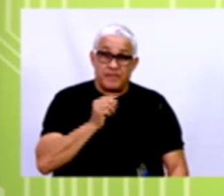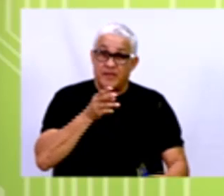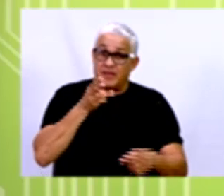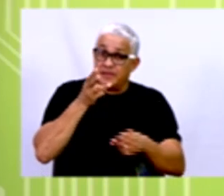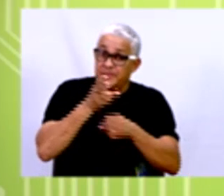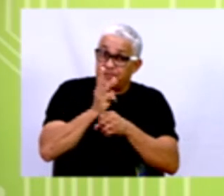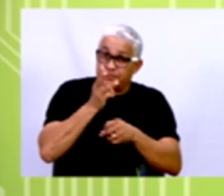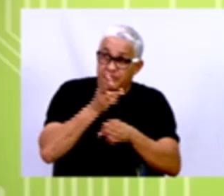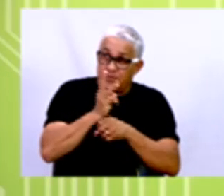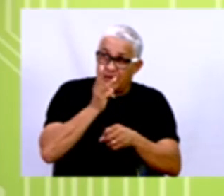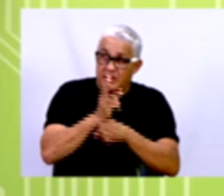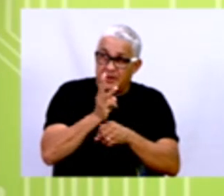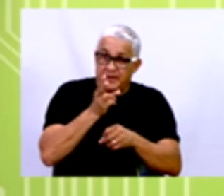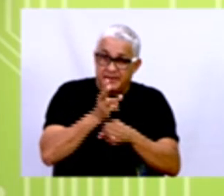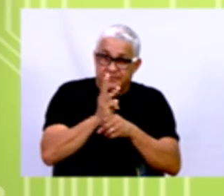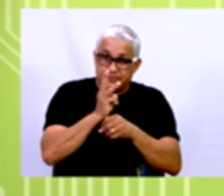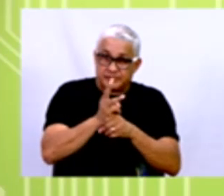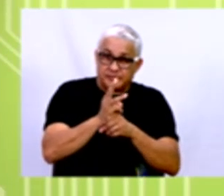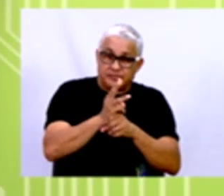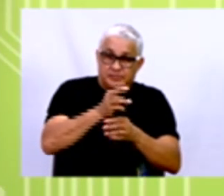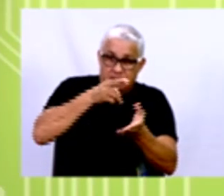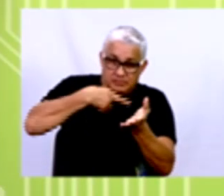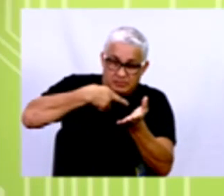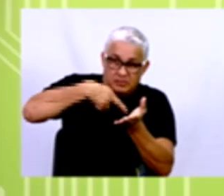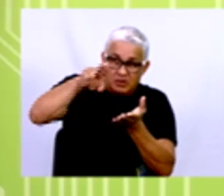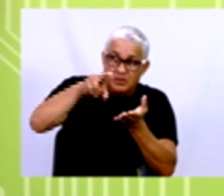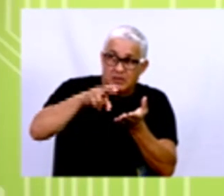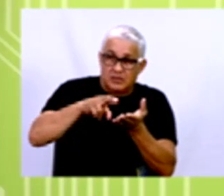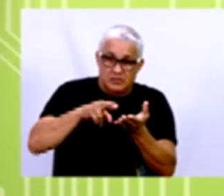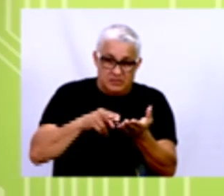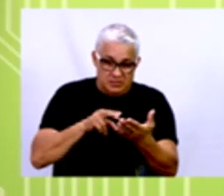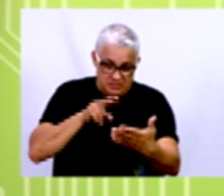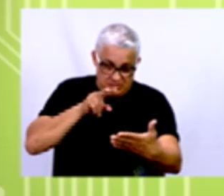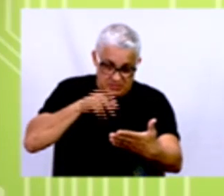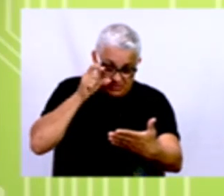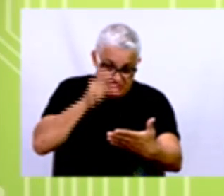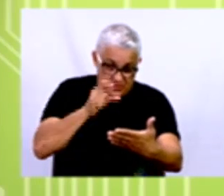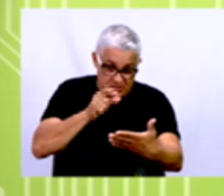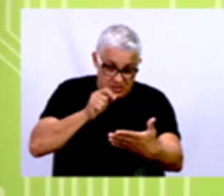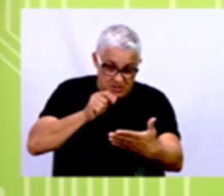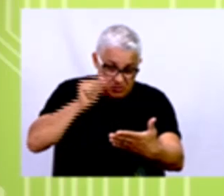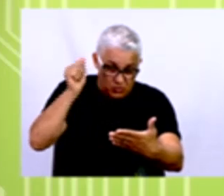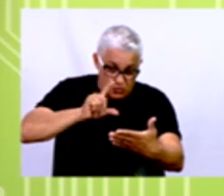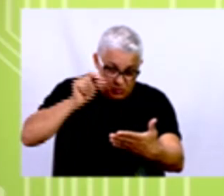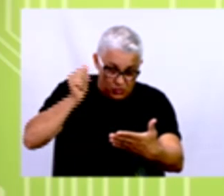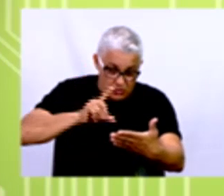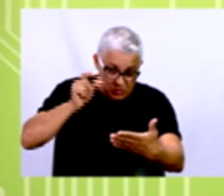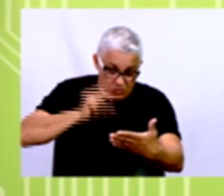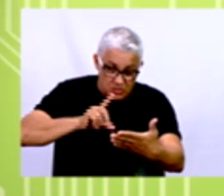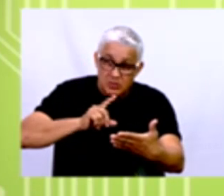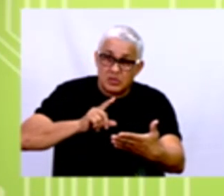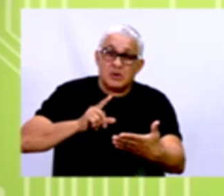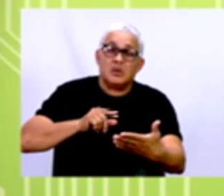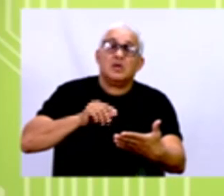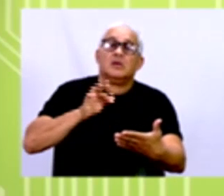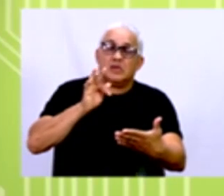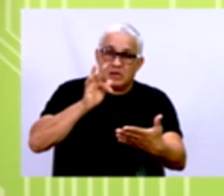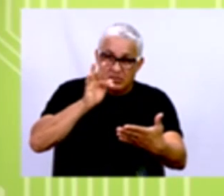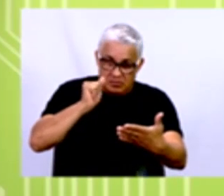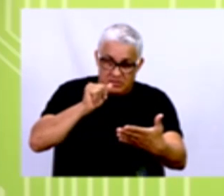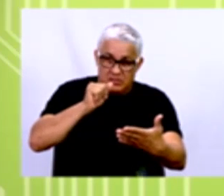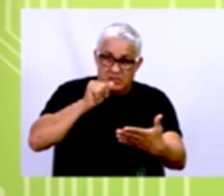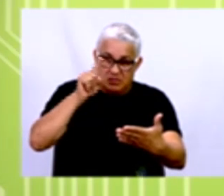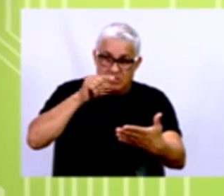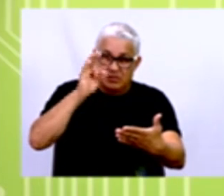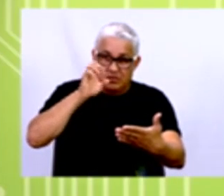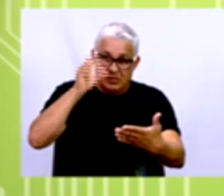né? Você manda uma mensagem, você fica lá, ó, de olho se está azulzinho. Para quê? Isso é a função fática. Você quer ver se o